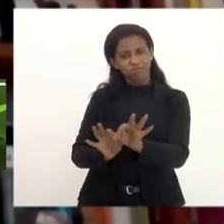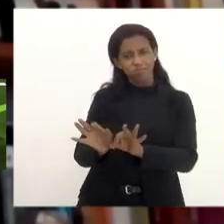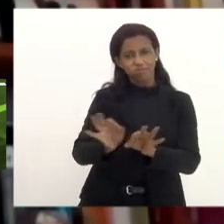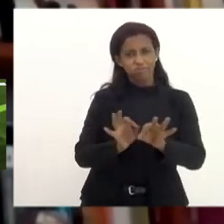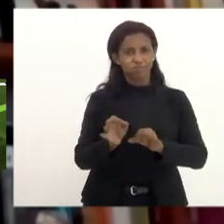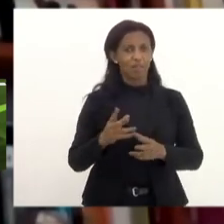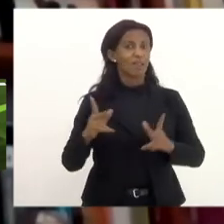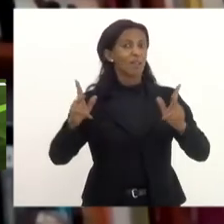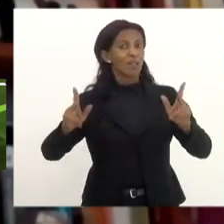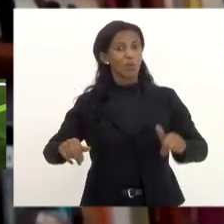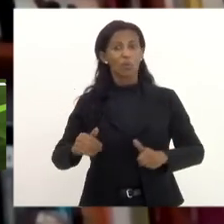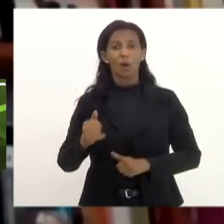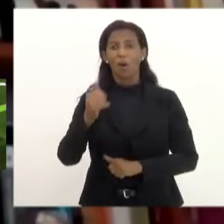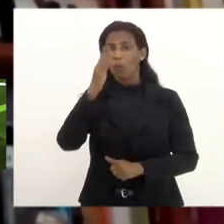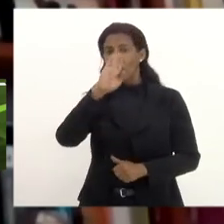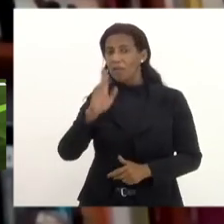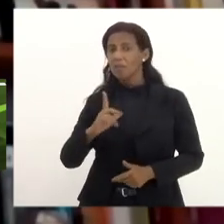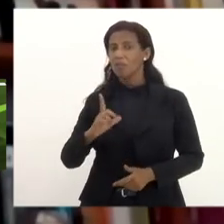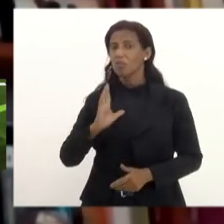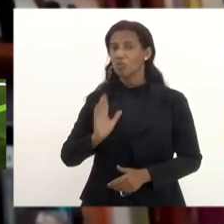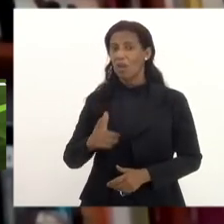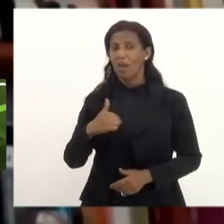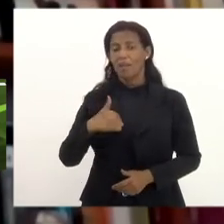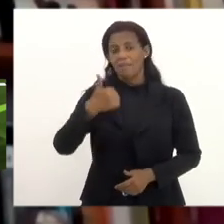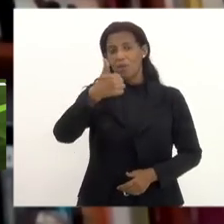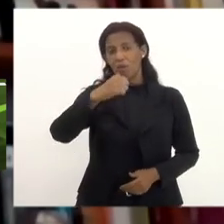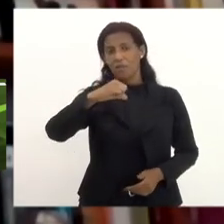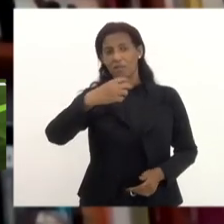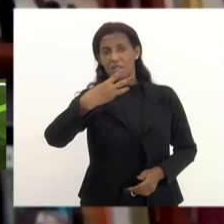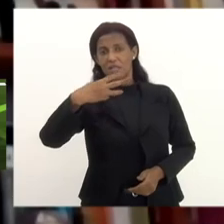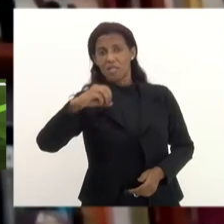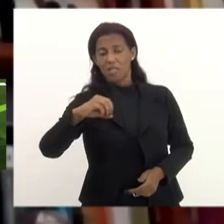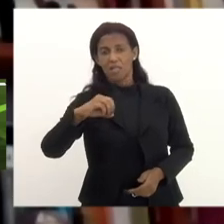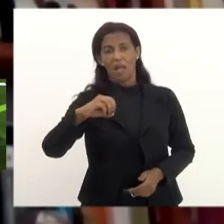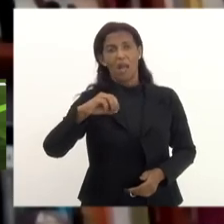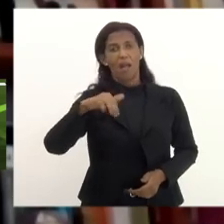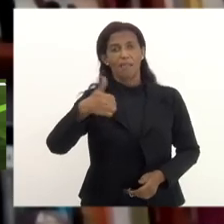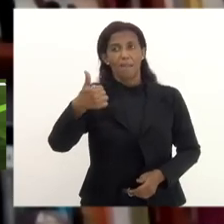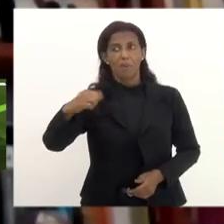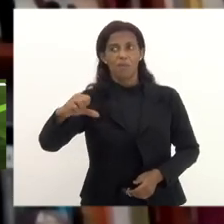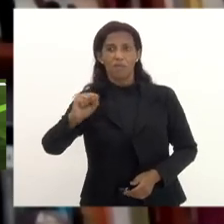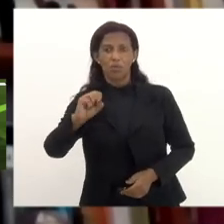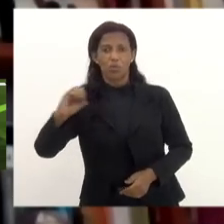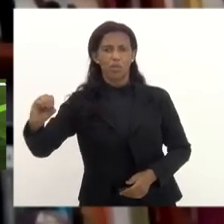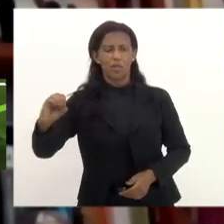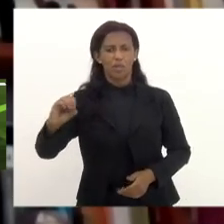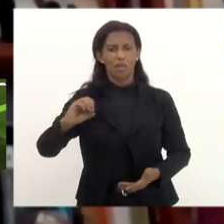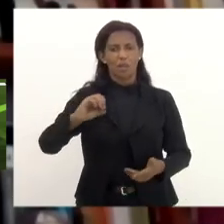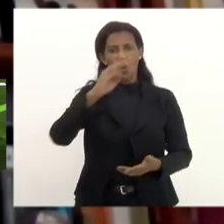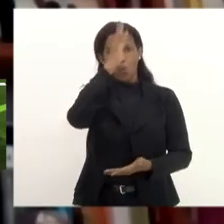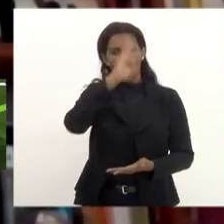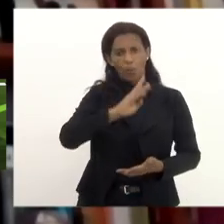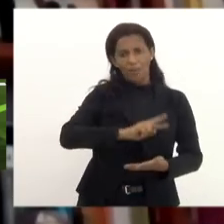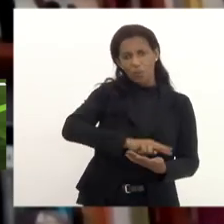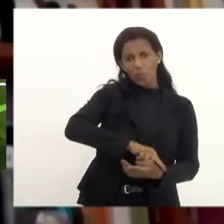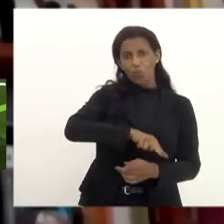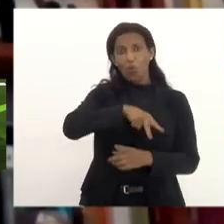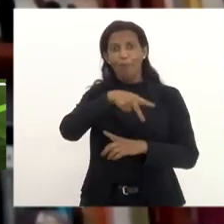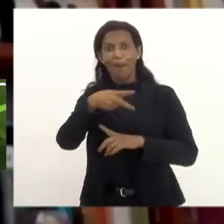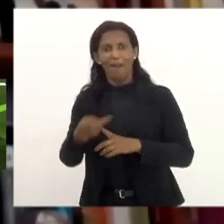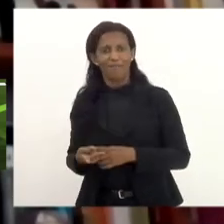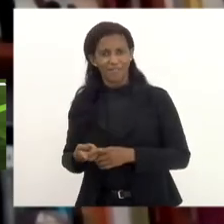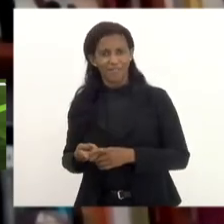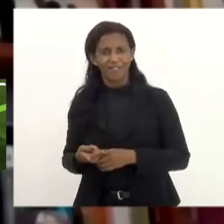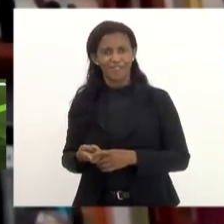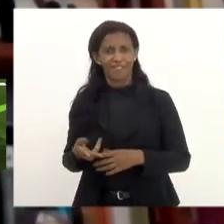Aliás, como o Brasil teve de 1930 até 1980, né, quando o Brasil dobrava de tamanho a cada 10 anos.